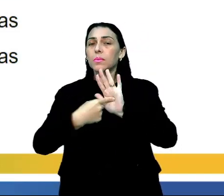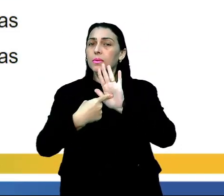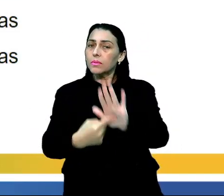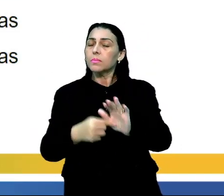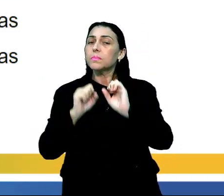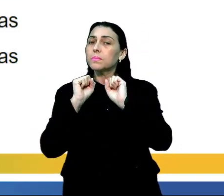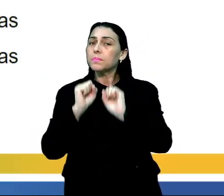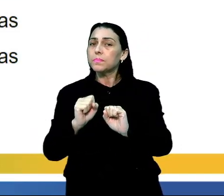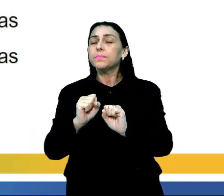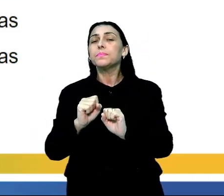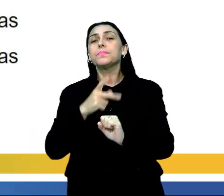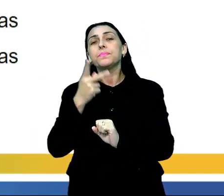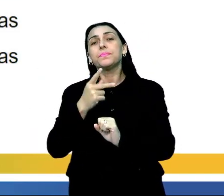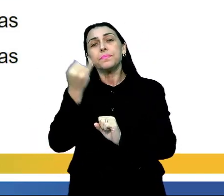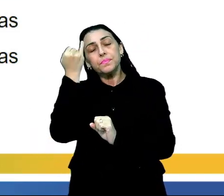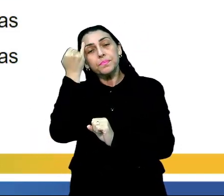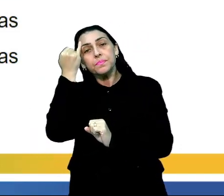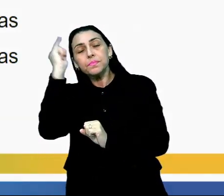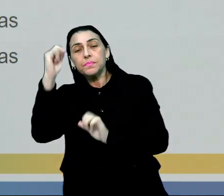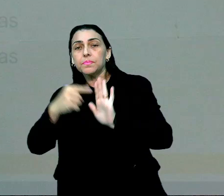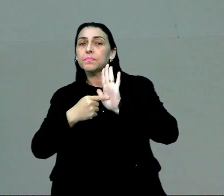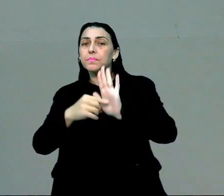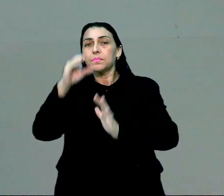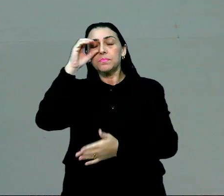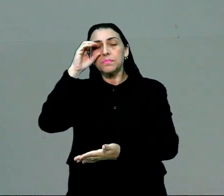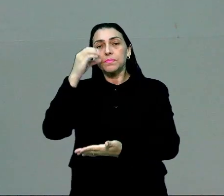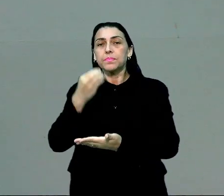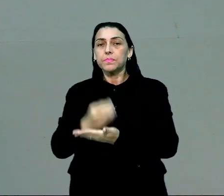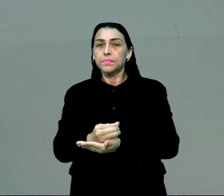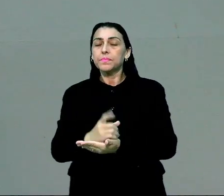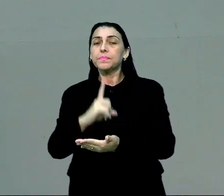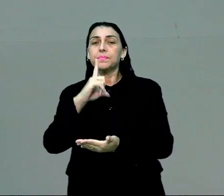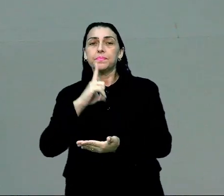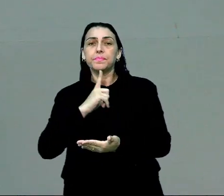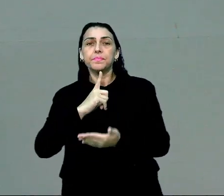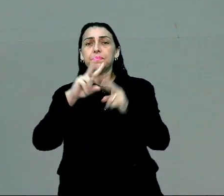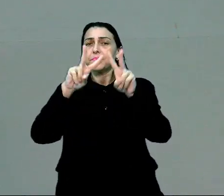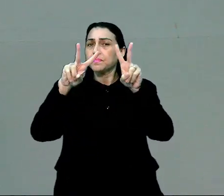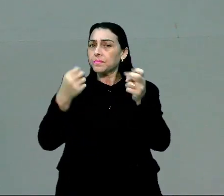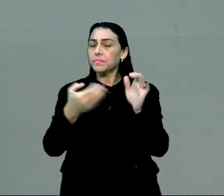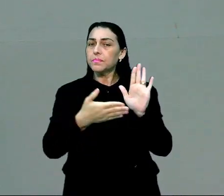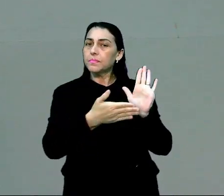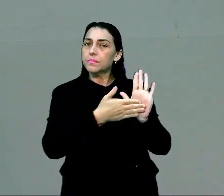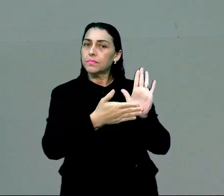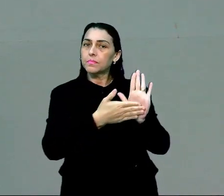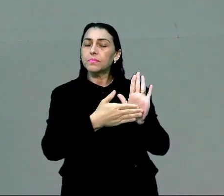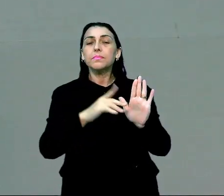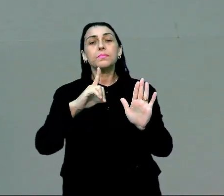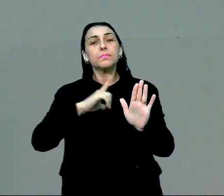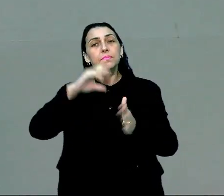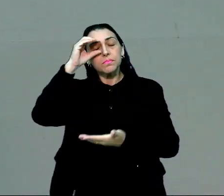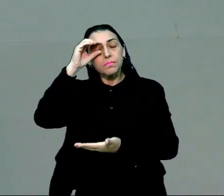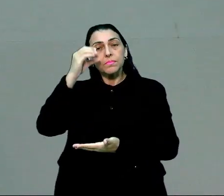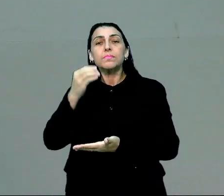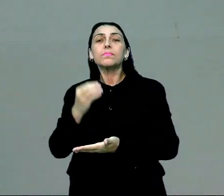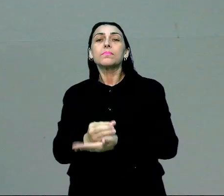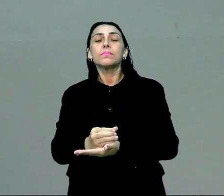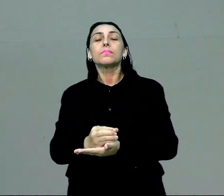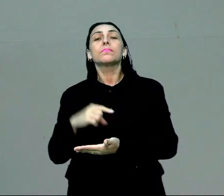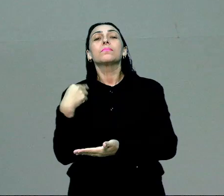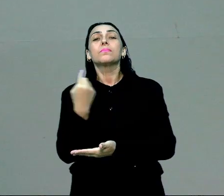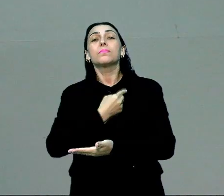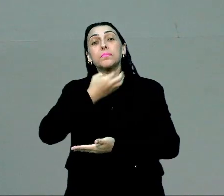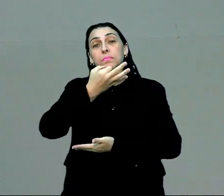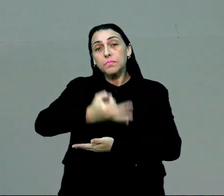pode-se confirmar as ideias expressas pela tese. Nós temos um tema que é proposto, nós temos uma tese que é o nosso ponto